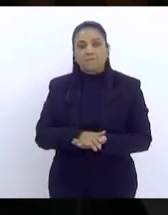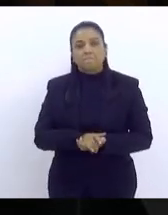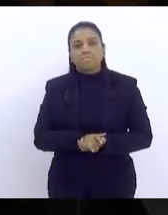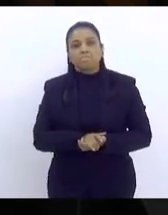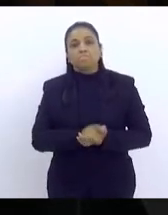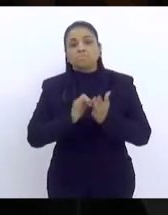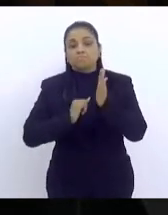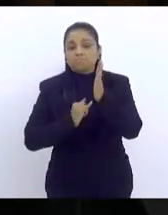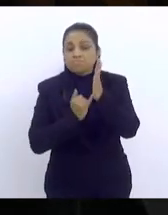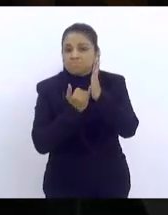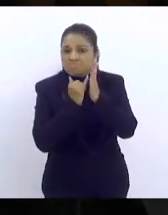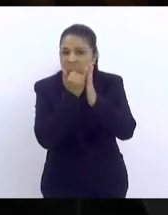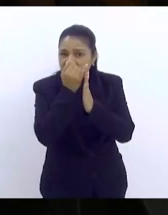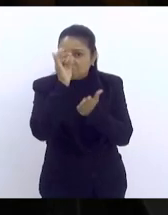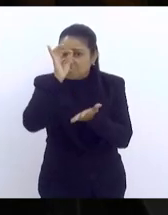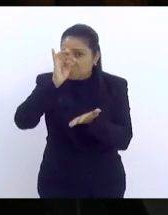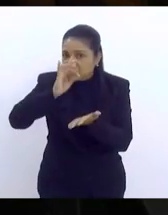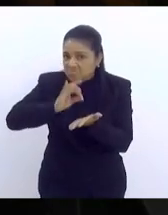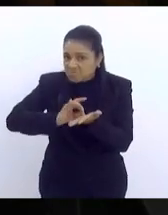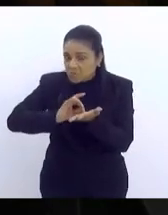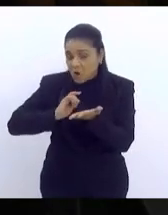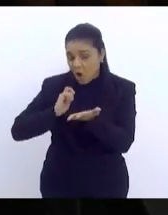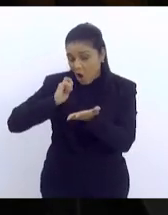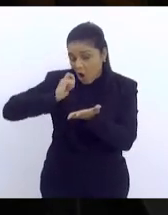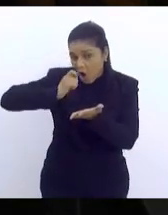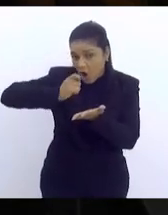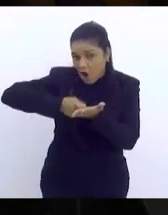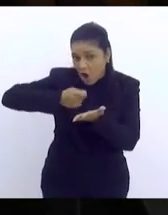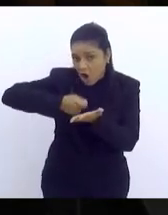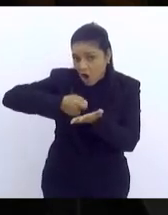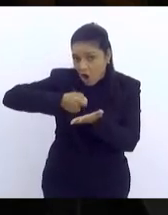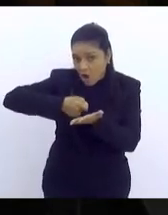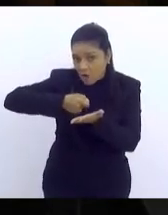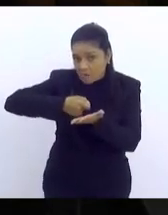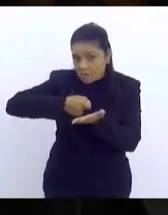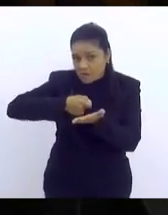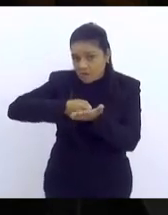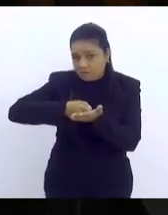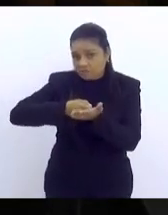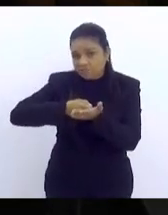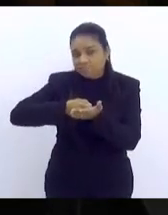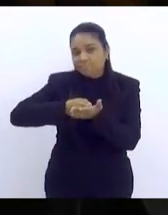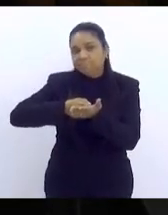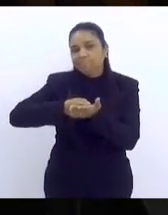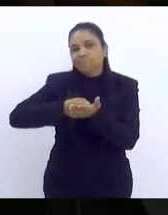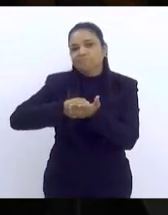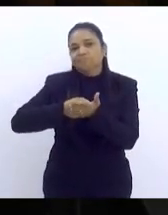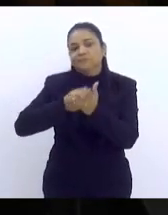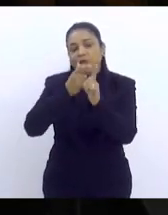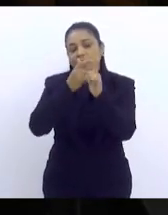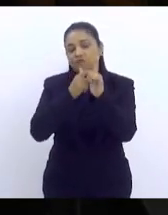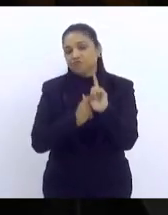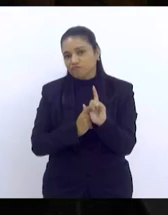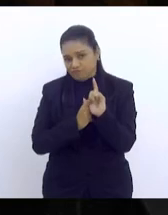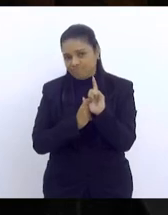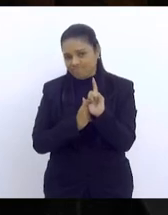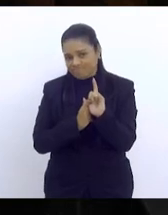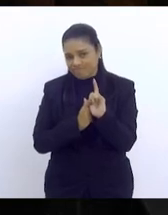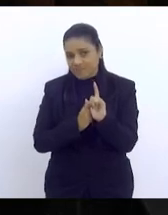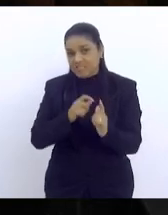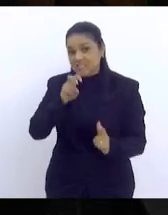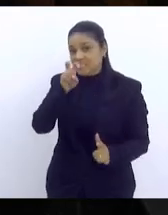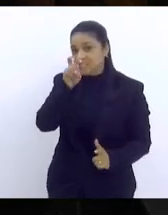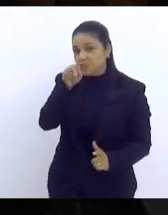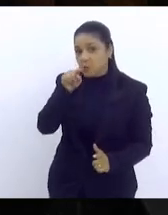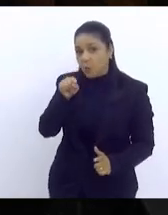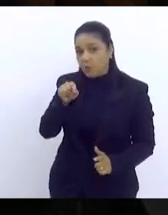o juros reais que são cobrados no serviço da dívida cinco ponto